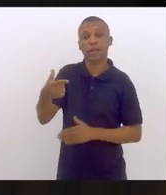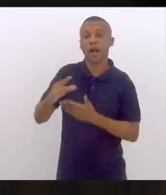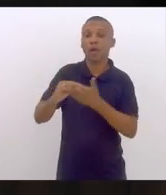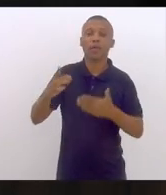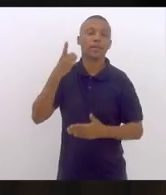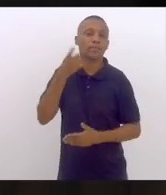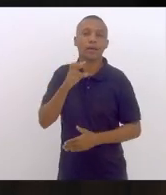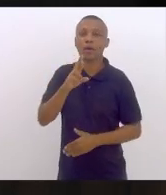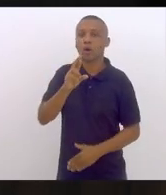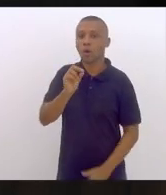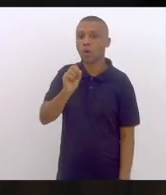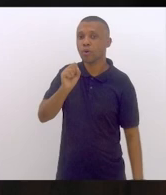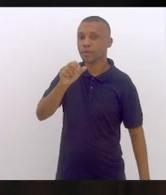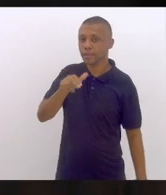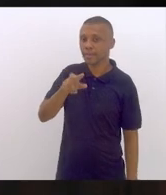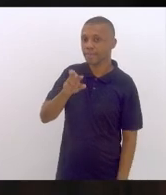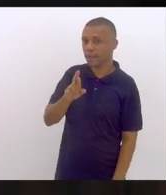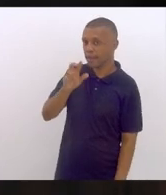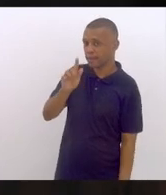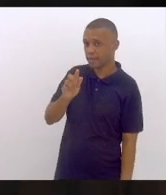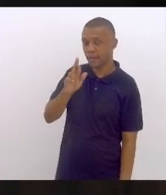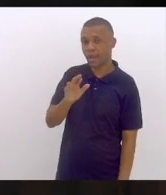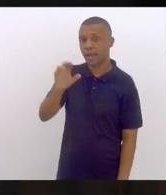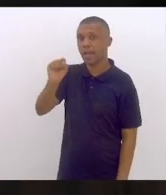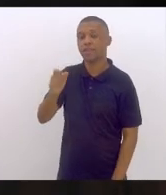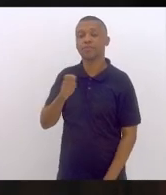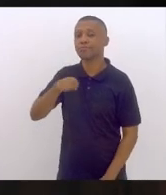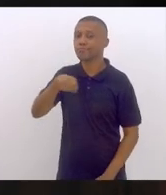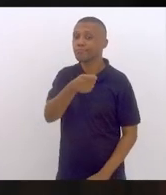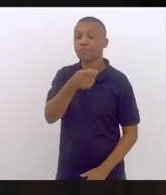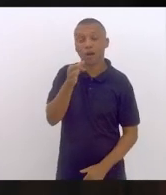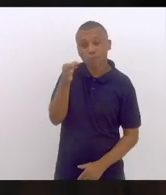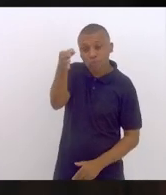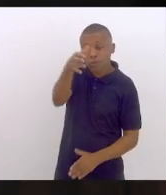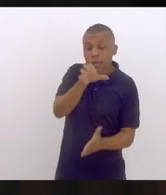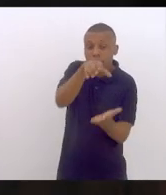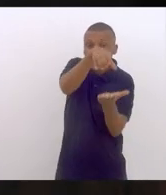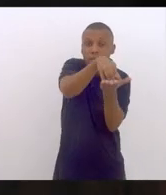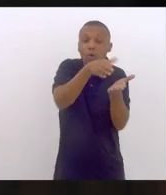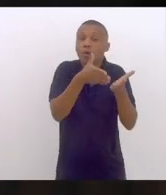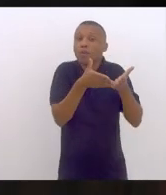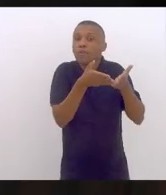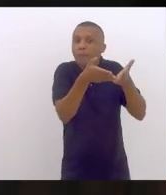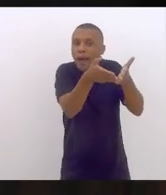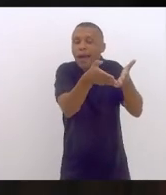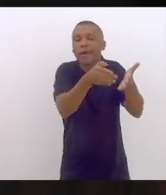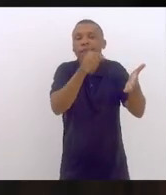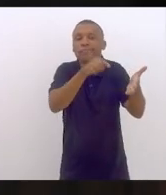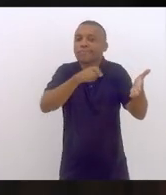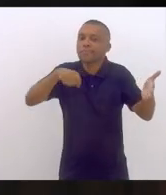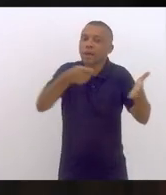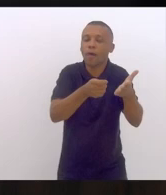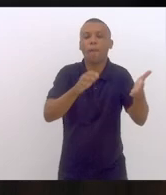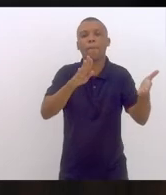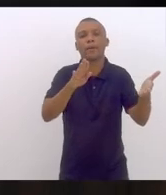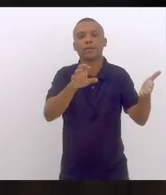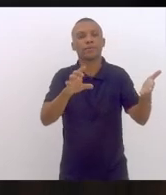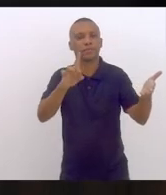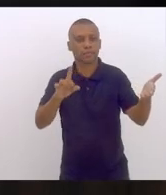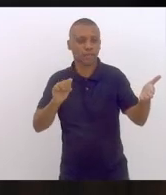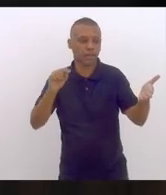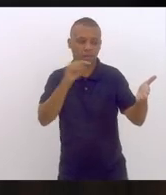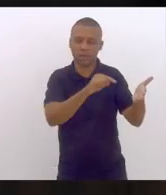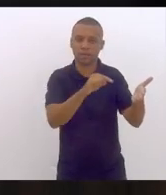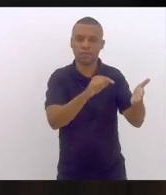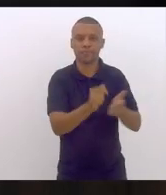Reis denomina futura estação de barcas do município de Duque de Caxias estação de barcas Baixada Fluminense parecida comissão de condição